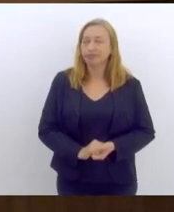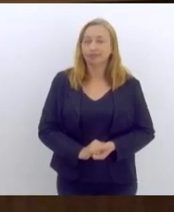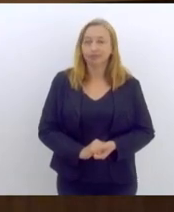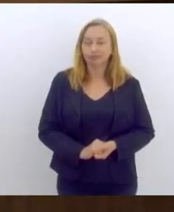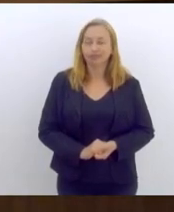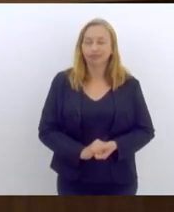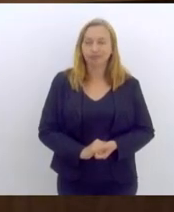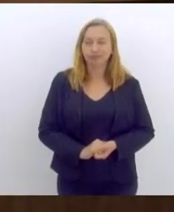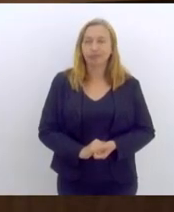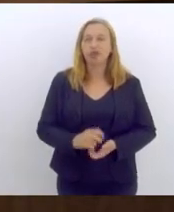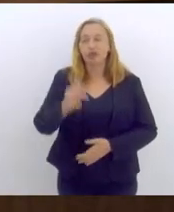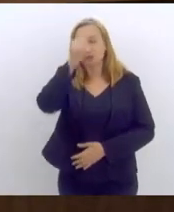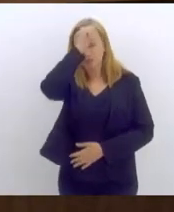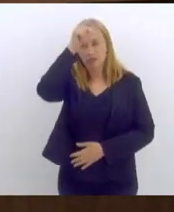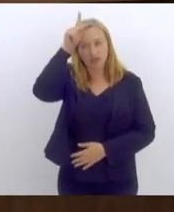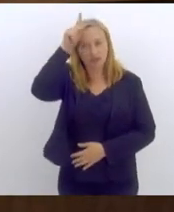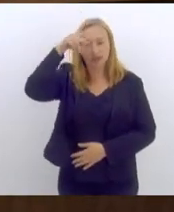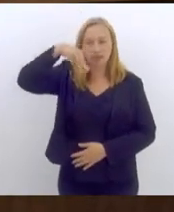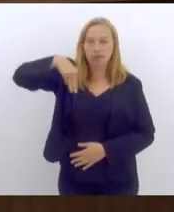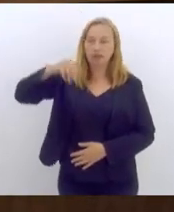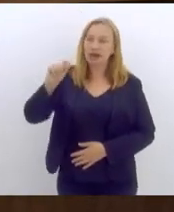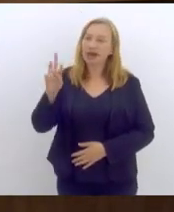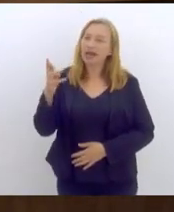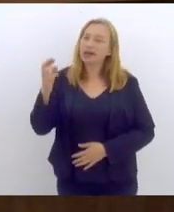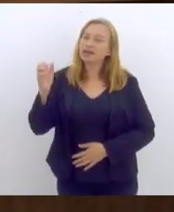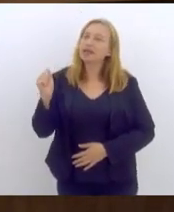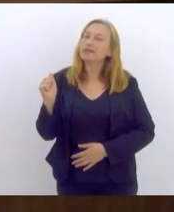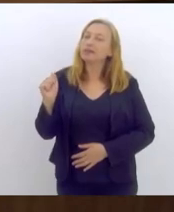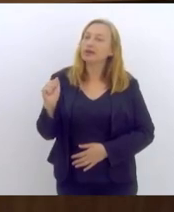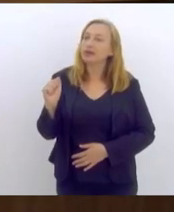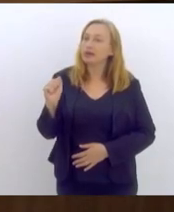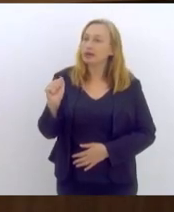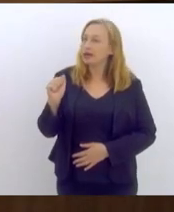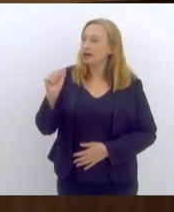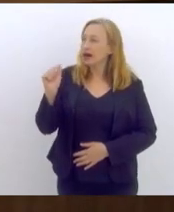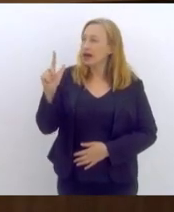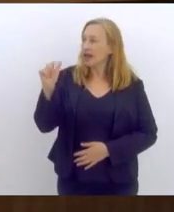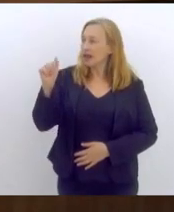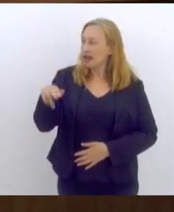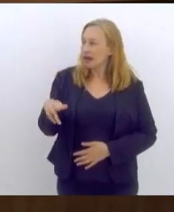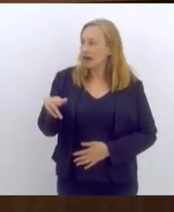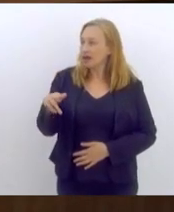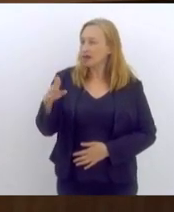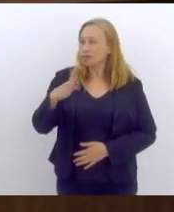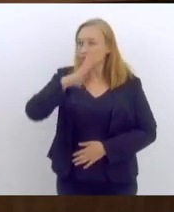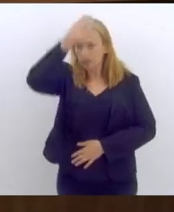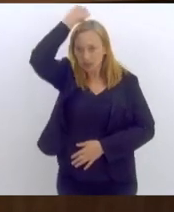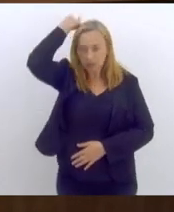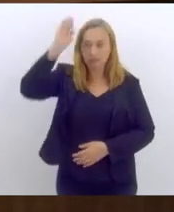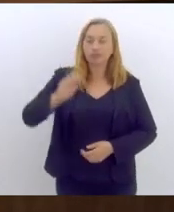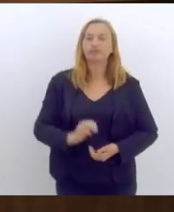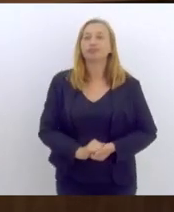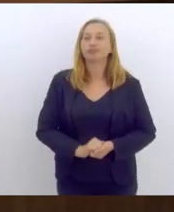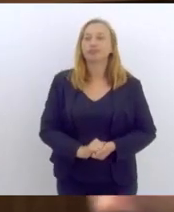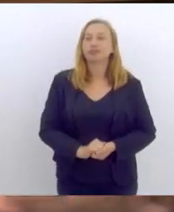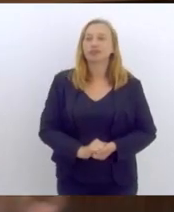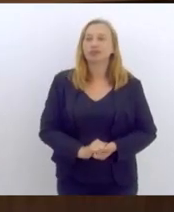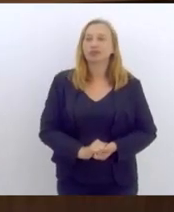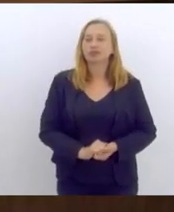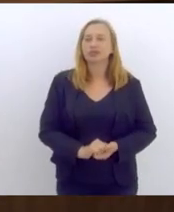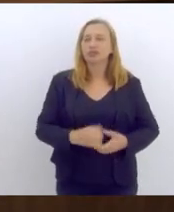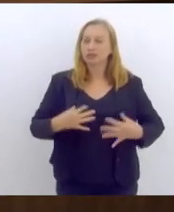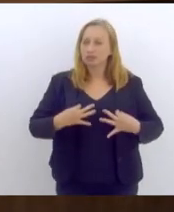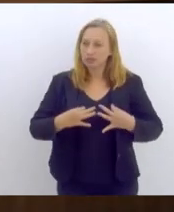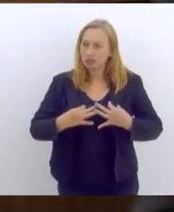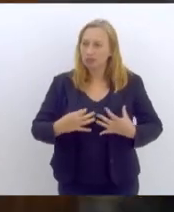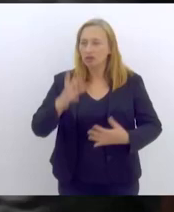aqui o prefeito de Mangaratiba, Alan Bombeiro, no qual sou da cidade dele, queria saudar a presença dele e me colocar à disposição